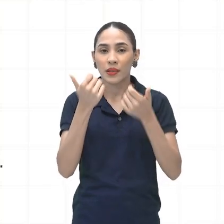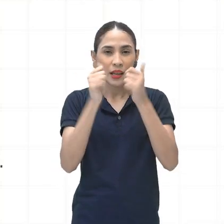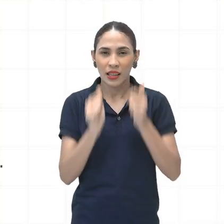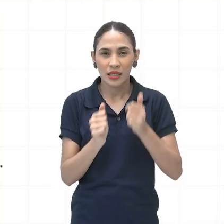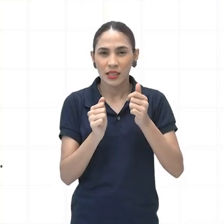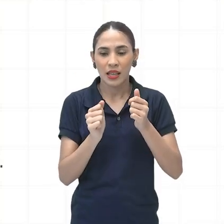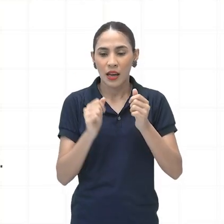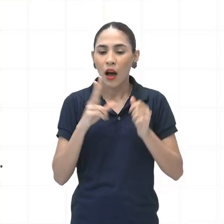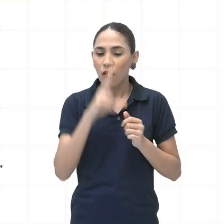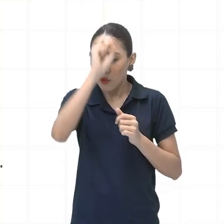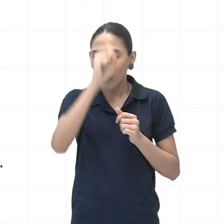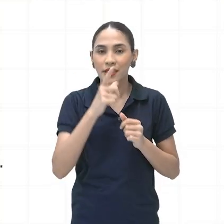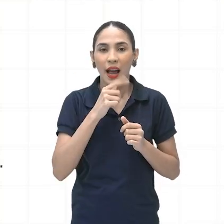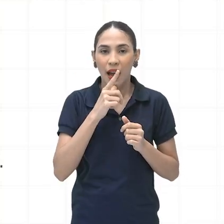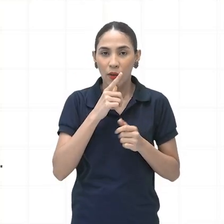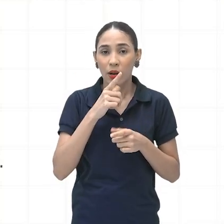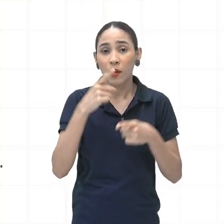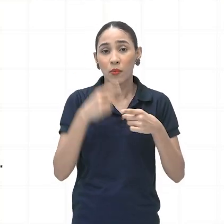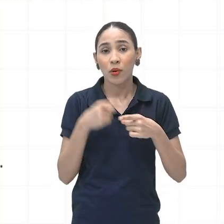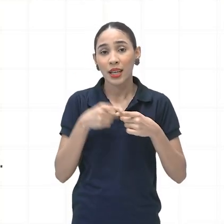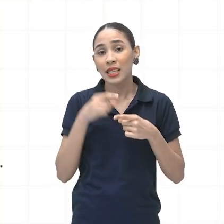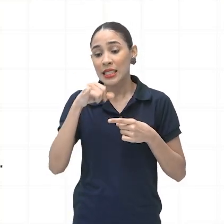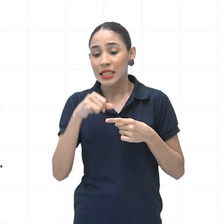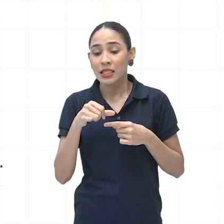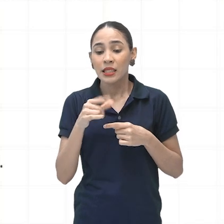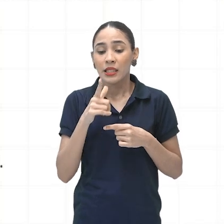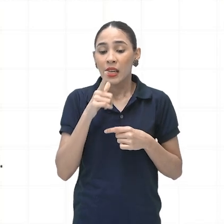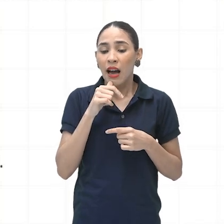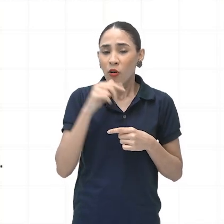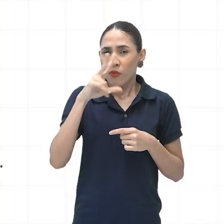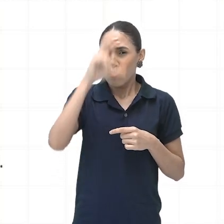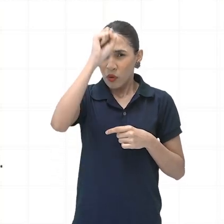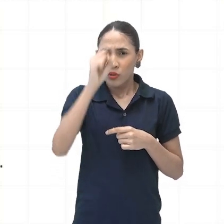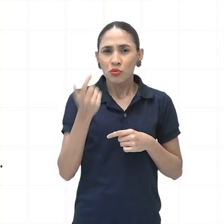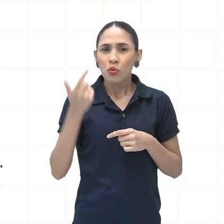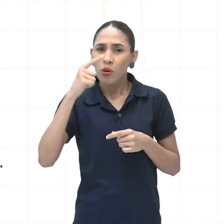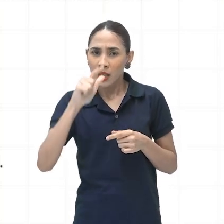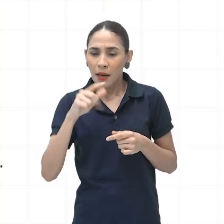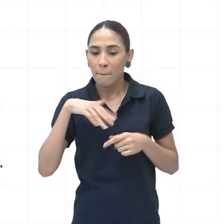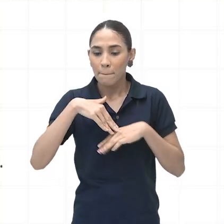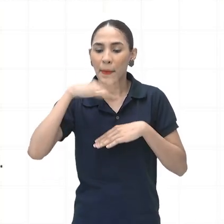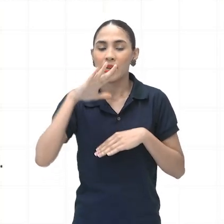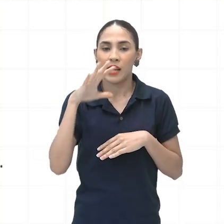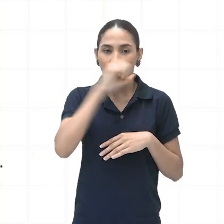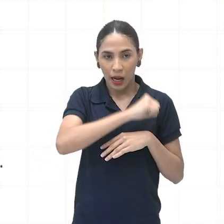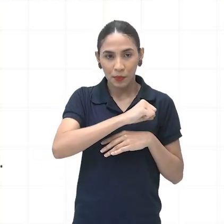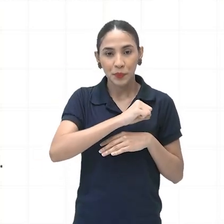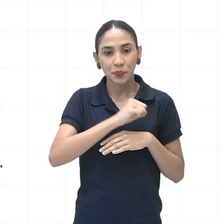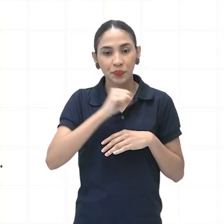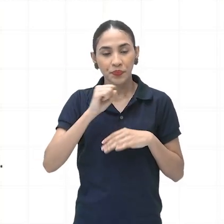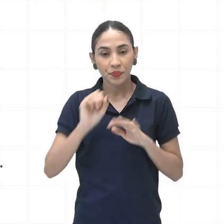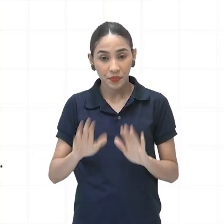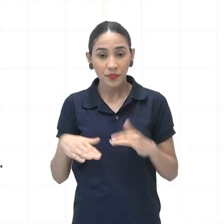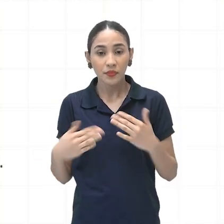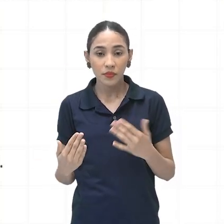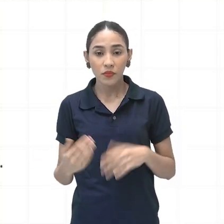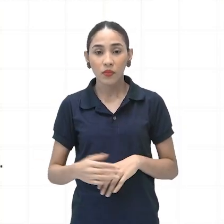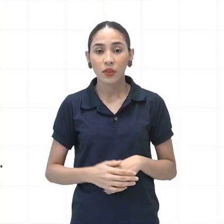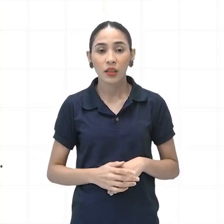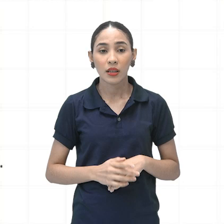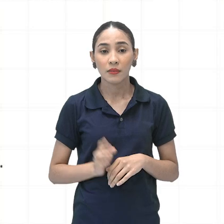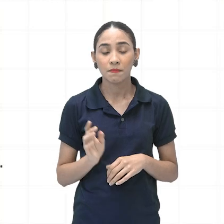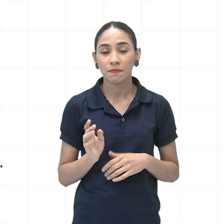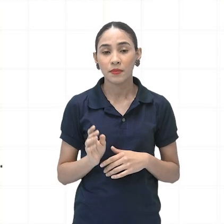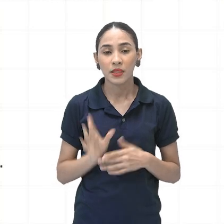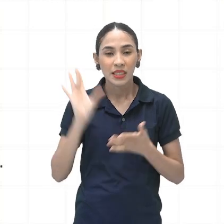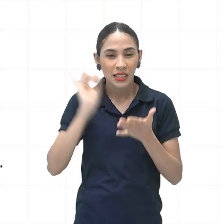para esses problemas, né, se tiver uma correnteza maior, ele vai chegar mais rápido, enfim. Então, para eu